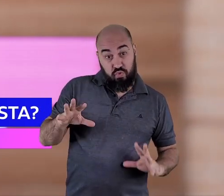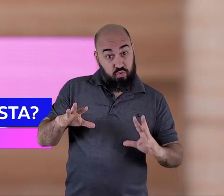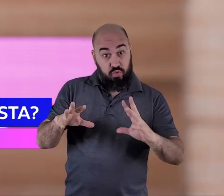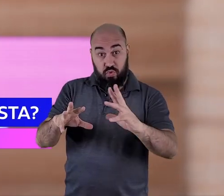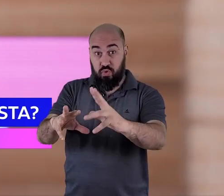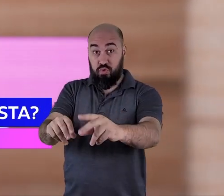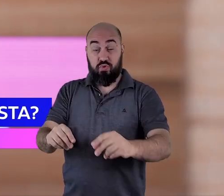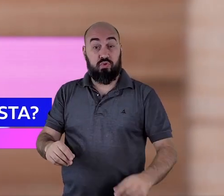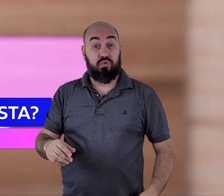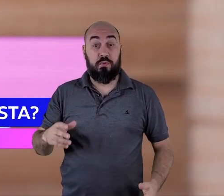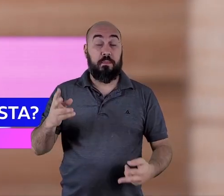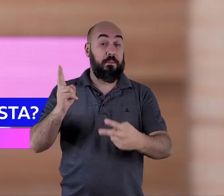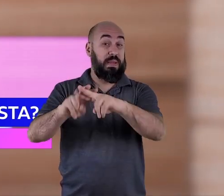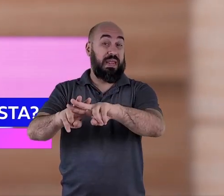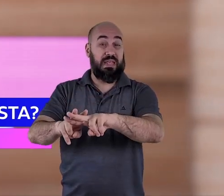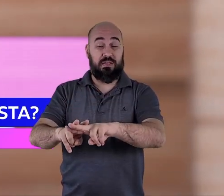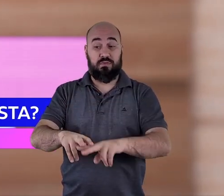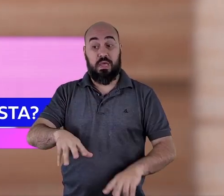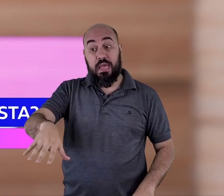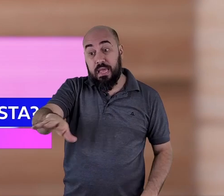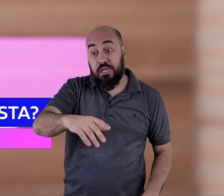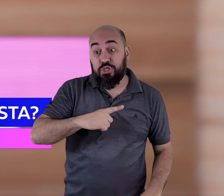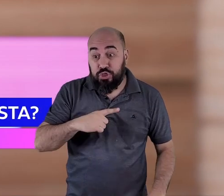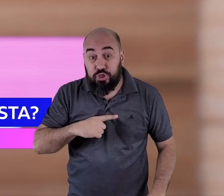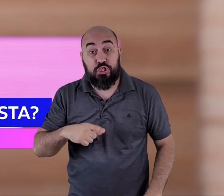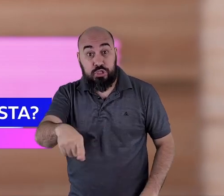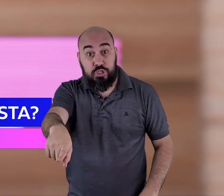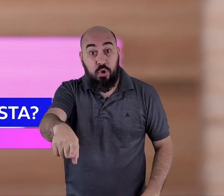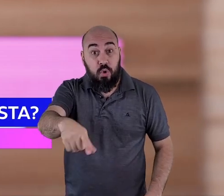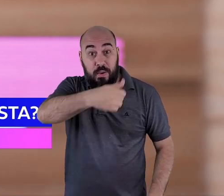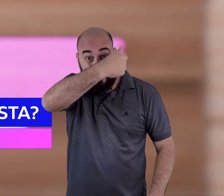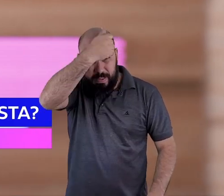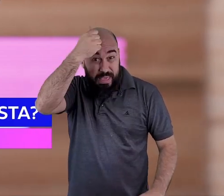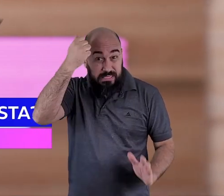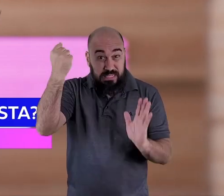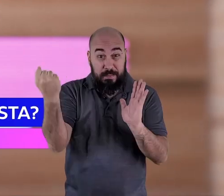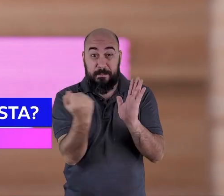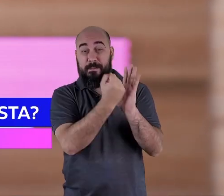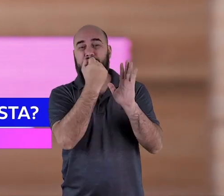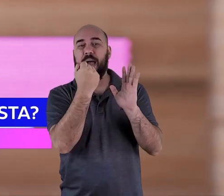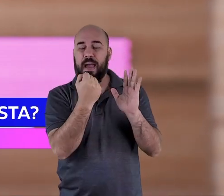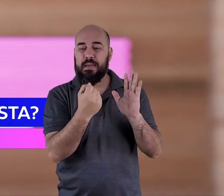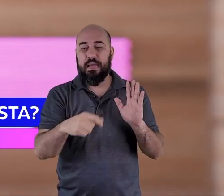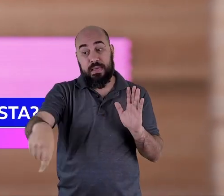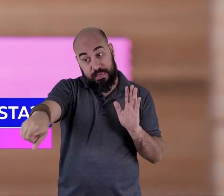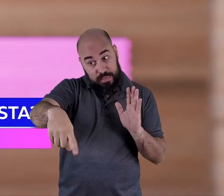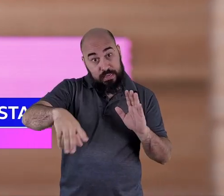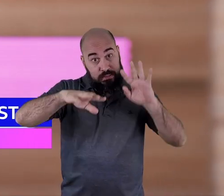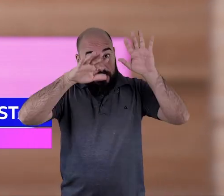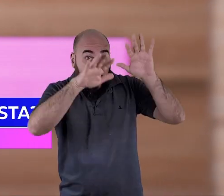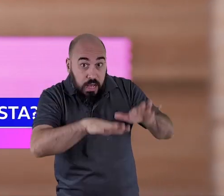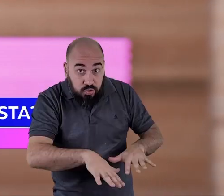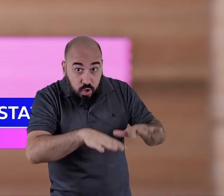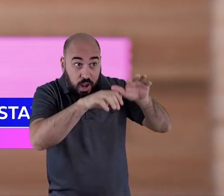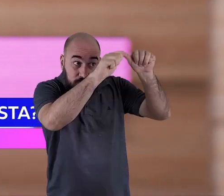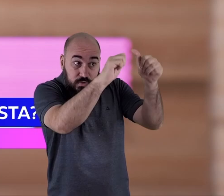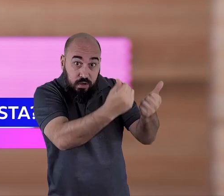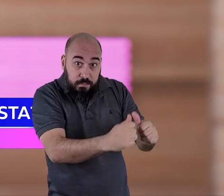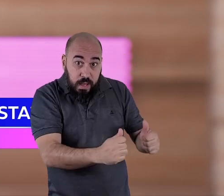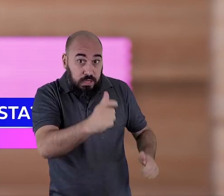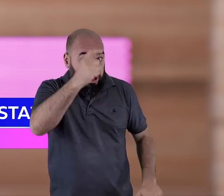que receberam a marca da besta e eram adoradores da sua imagem. Sabe o que a Bíblia diz que vai acontecer com